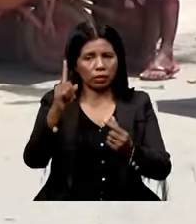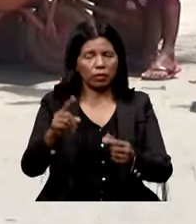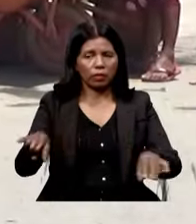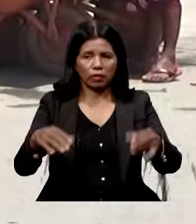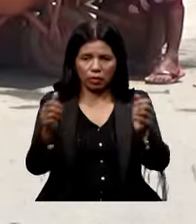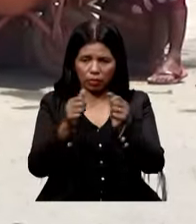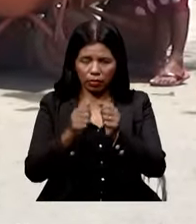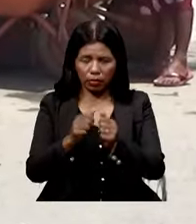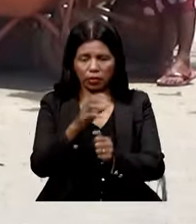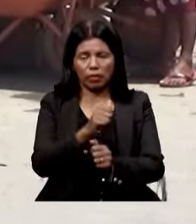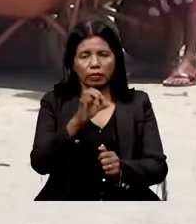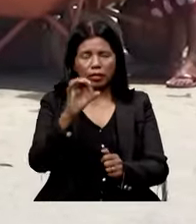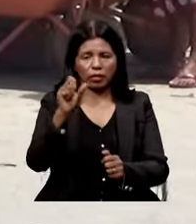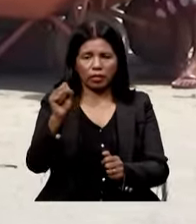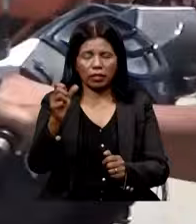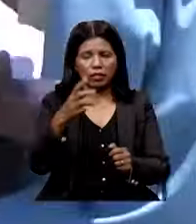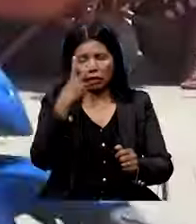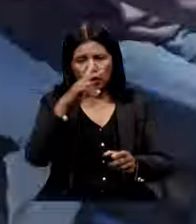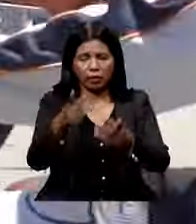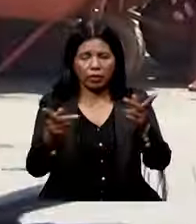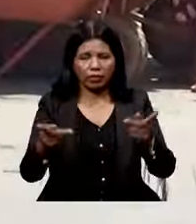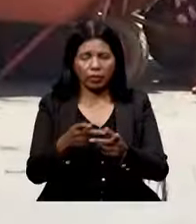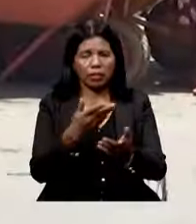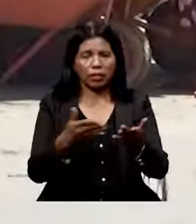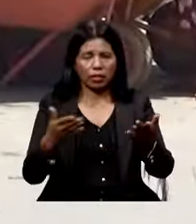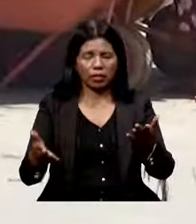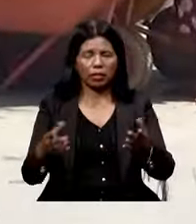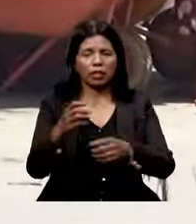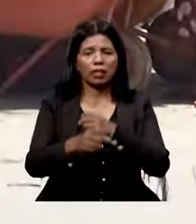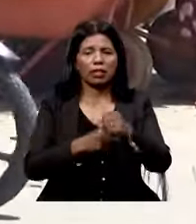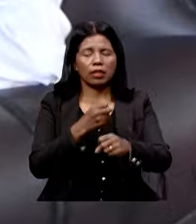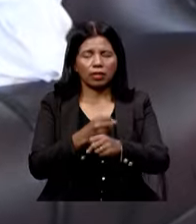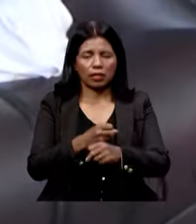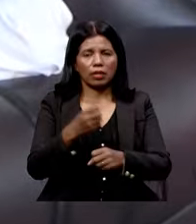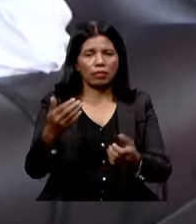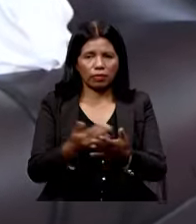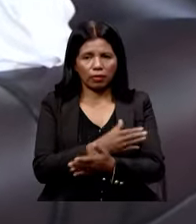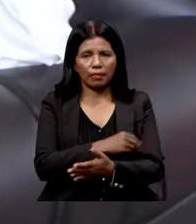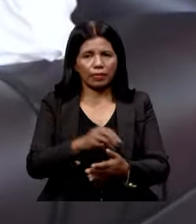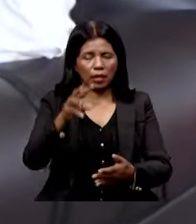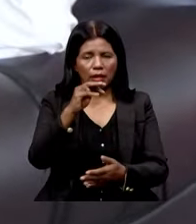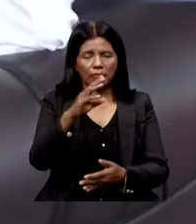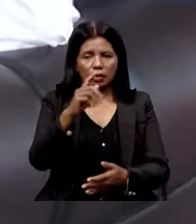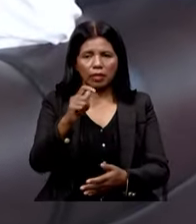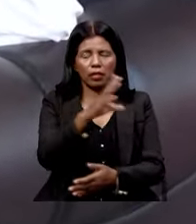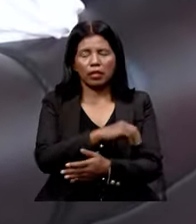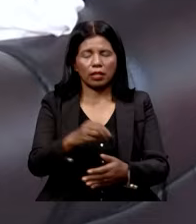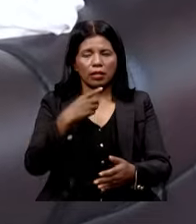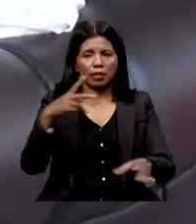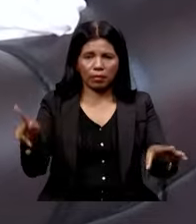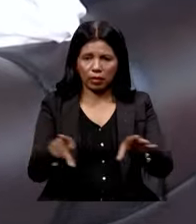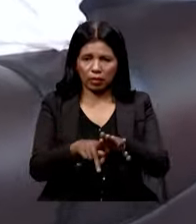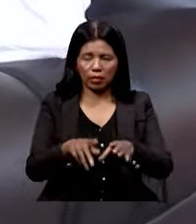serviço a muito com a IFAESA, a tu ele controla preços assan e a tempo Natal no Atinafo. Ministro do Comércio e Indústria, Atolia Hirakne, bem hira participa